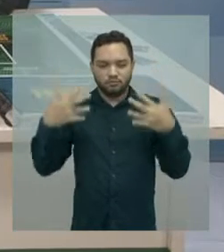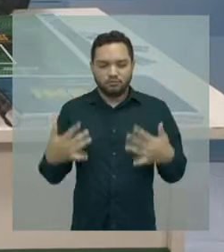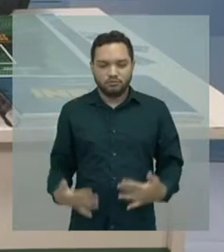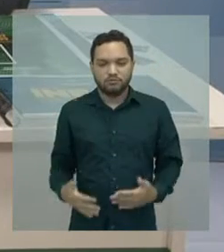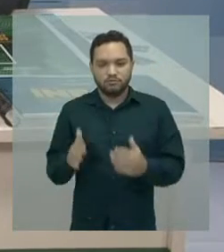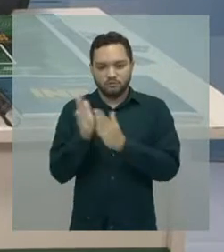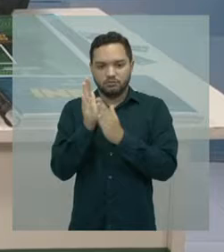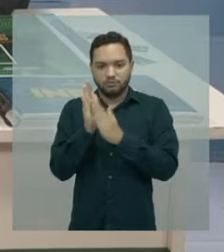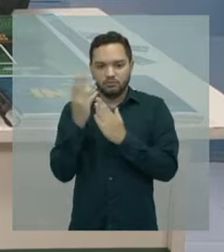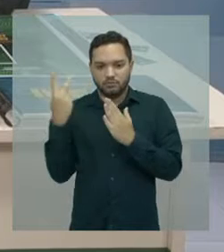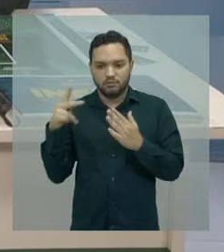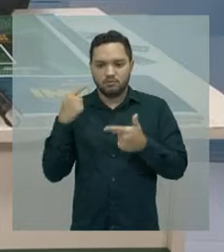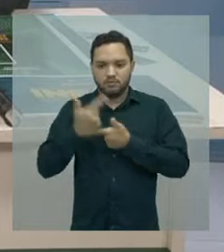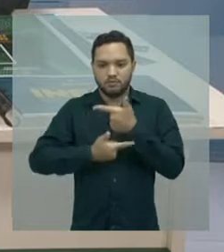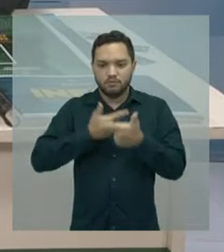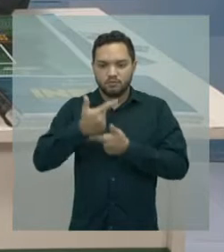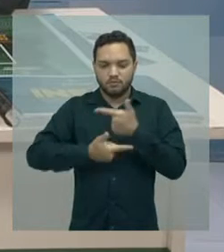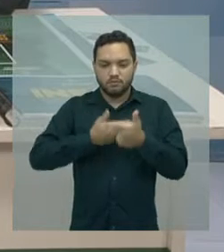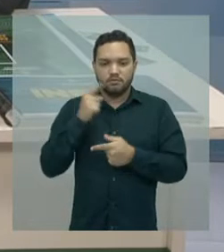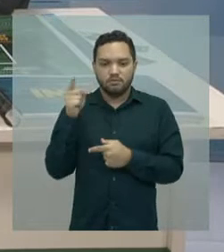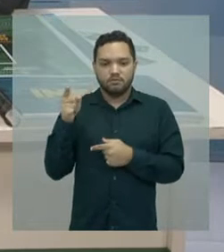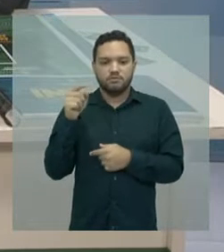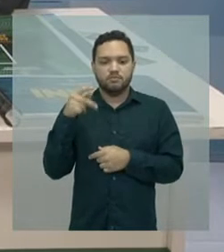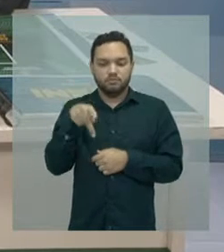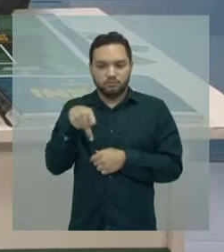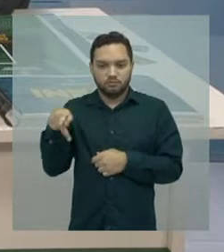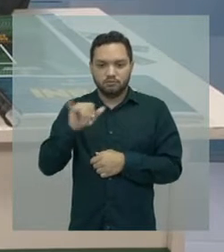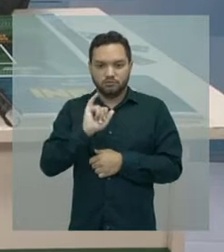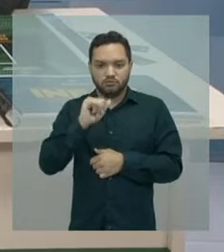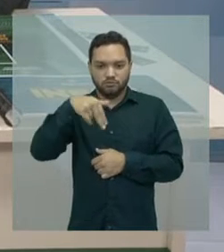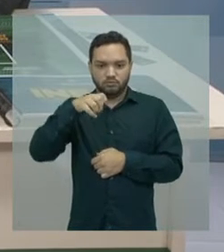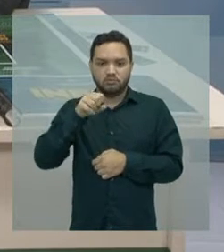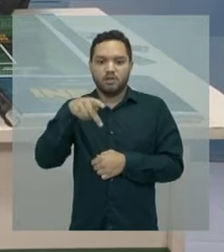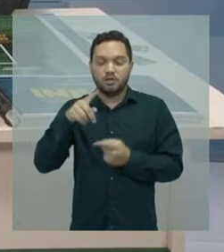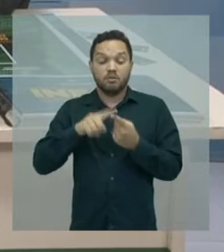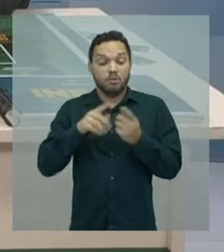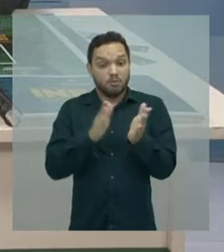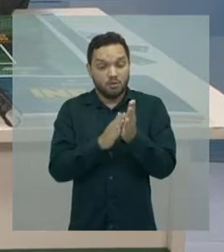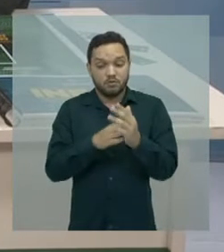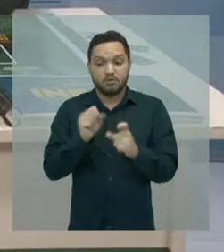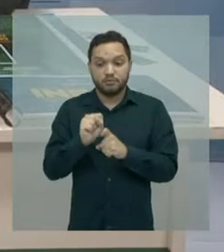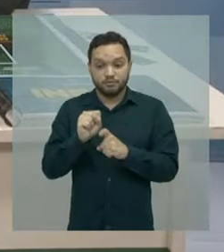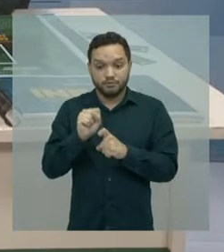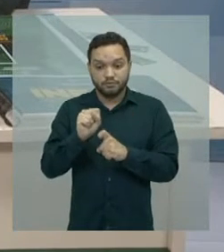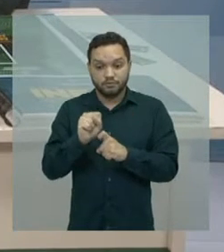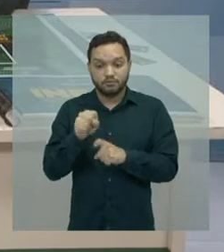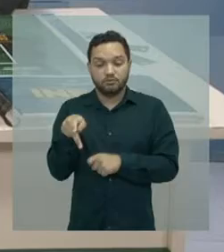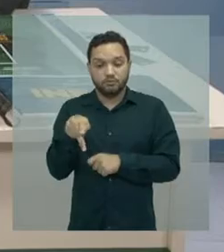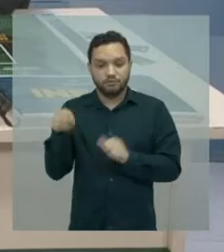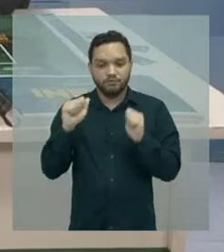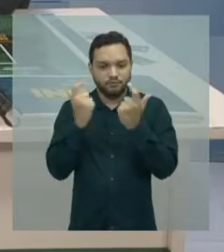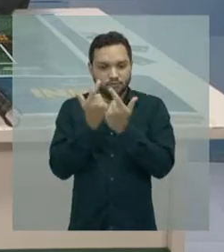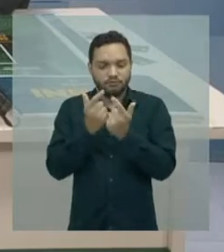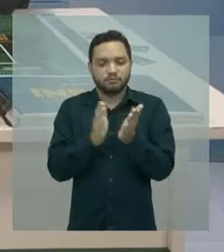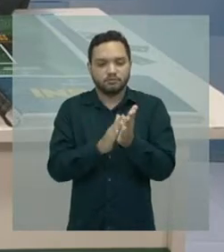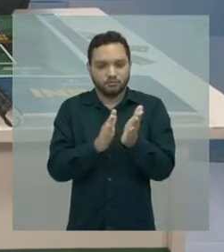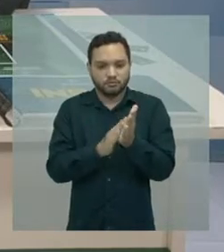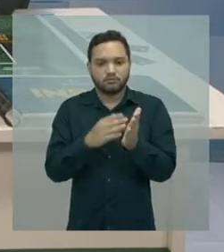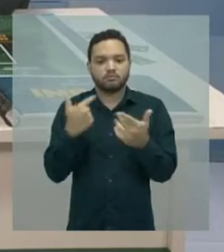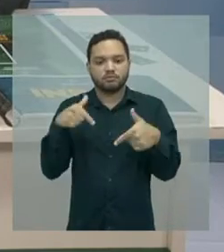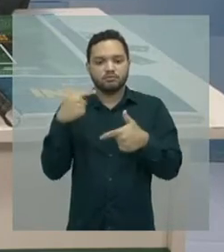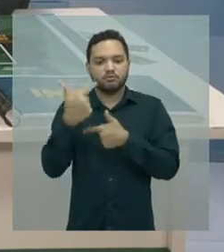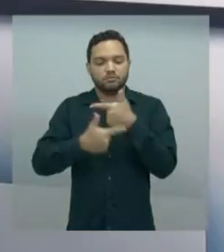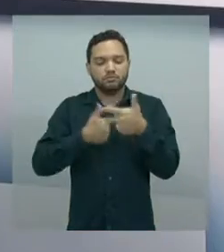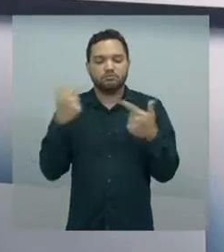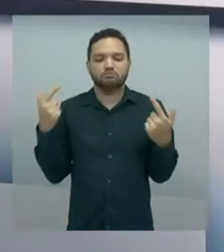pelo seu trabalho, agora na frente do Inesp, e ao presidente Sarto também. Ao presidente Sarto. Pelo trabalho que está